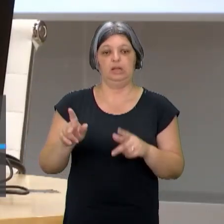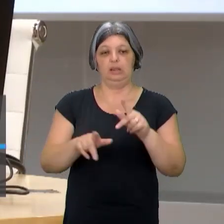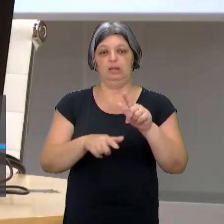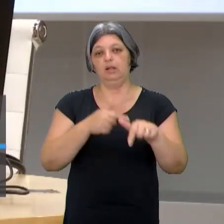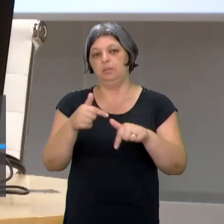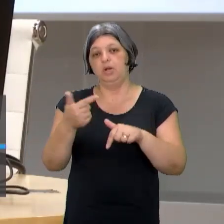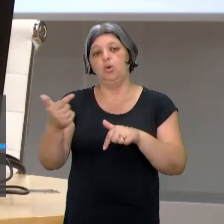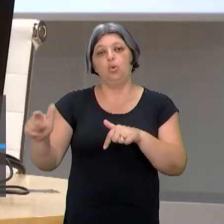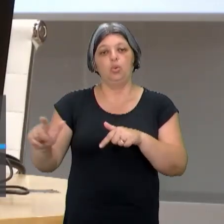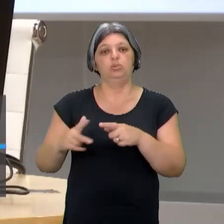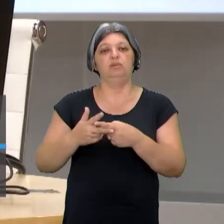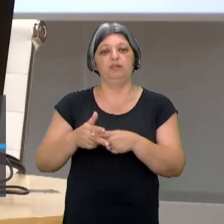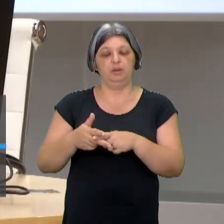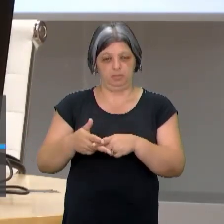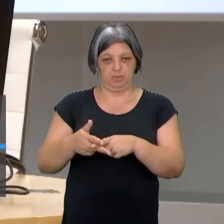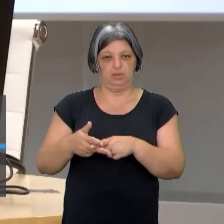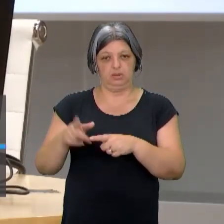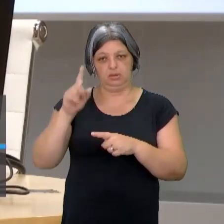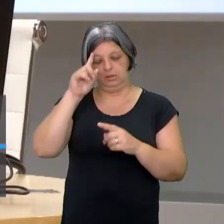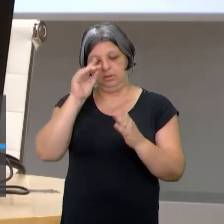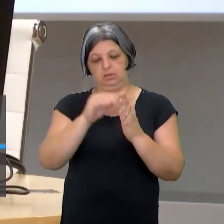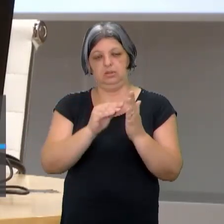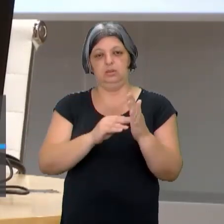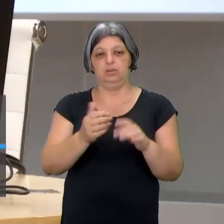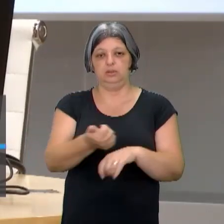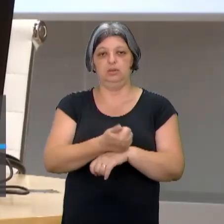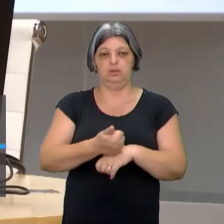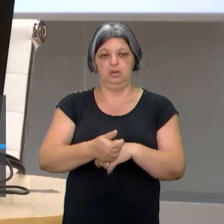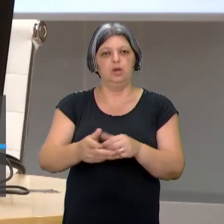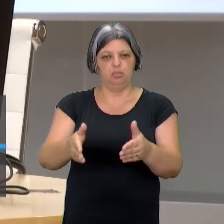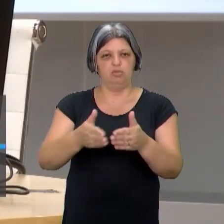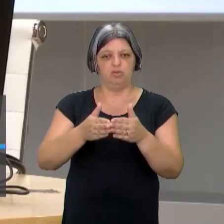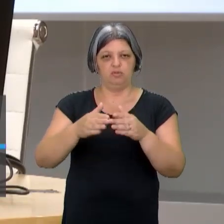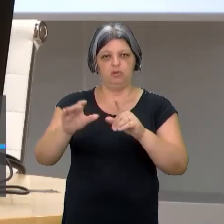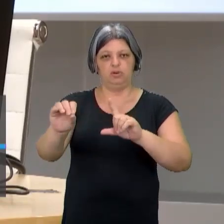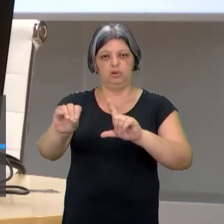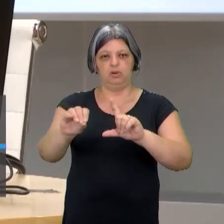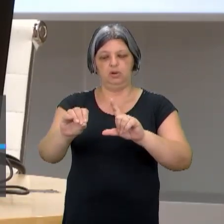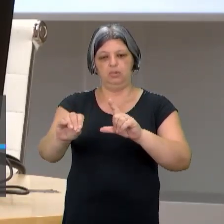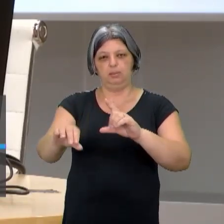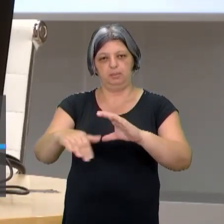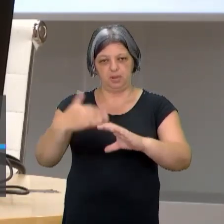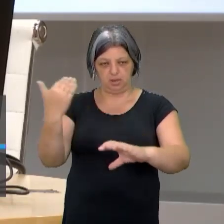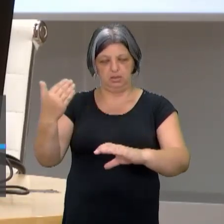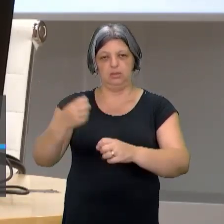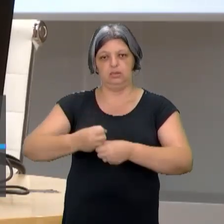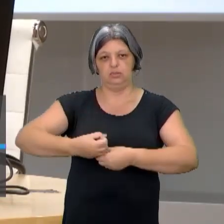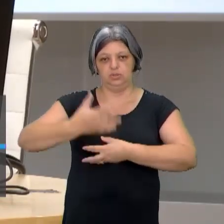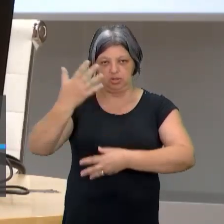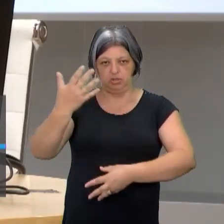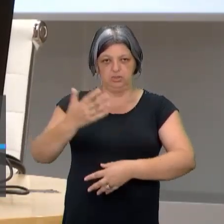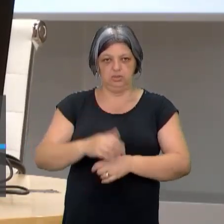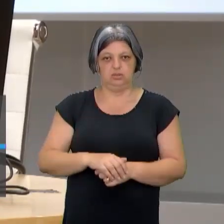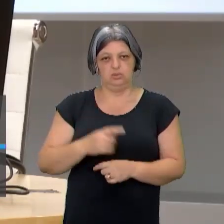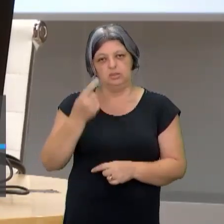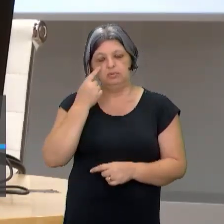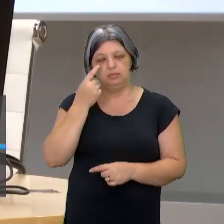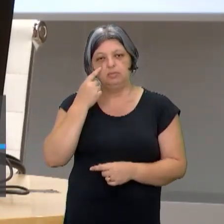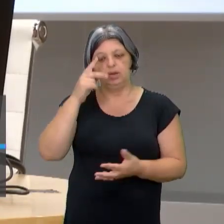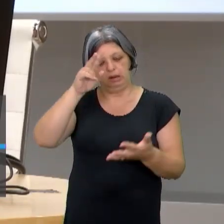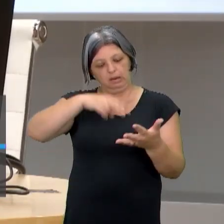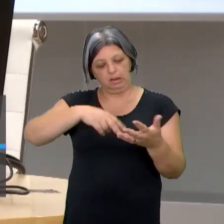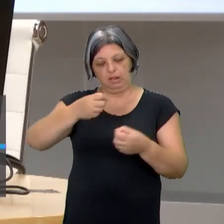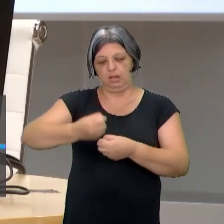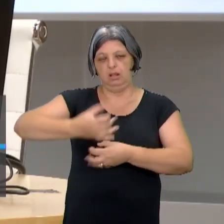outra ferramenta, no caso das agendas dos profissionais, por favor, compartilhem aqui no chat. Mesmo que a gente não leia agora, vocês mesmos vão estar lendo, né? Então é